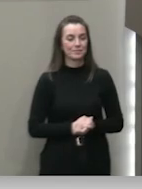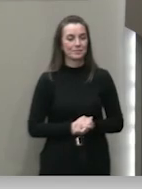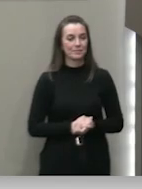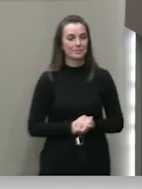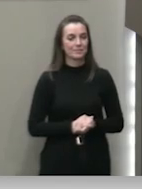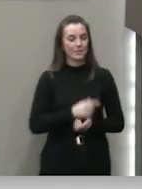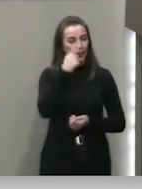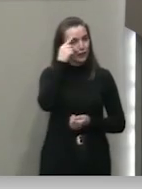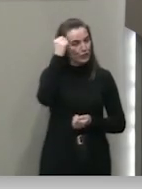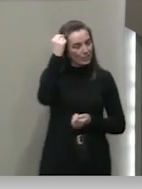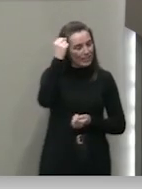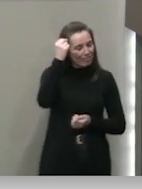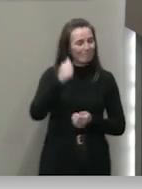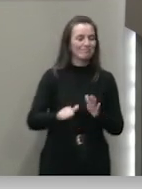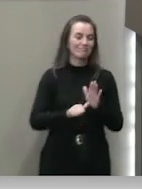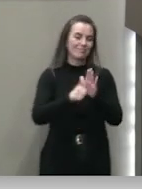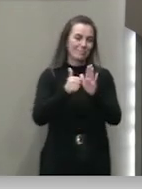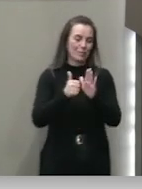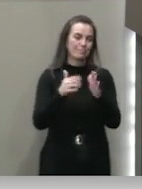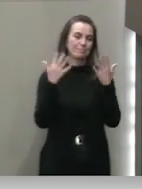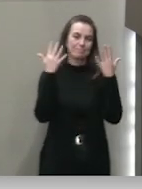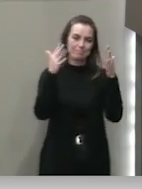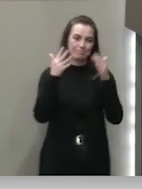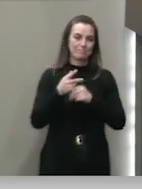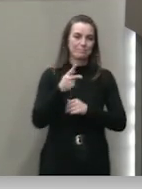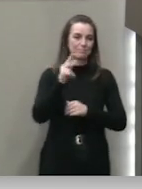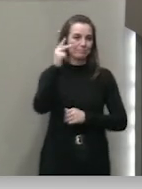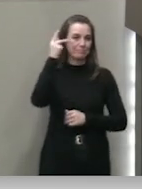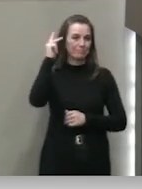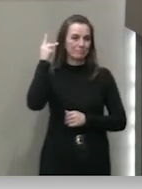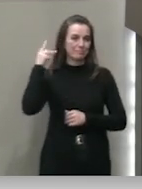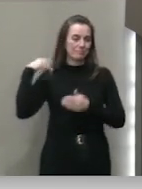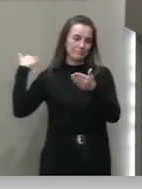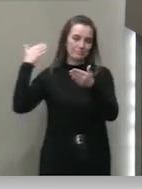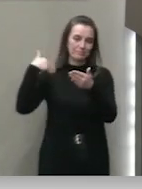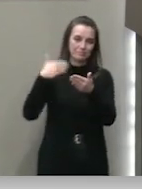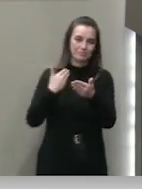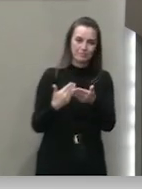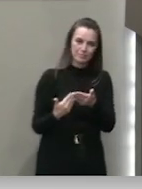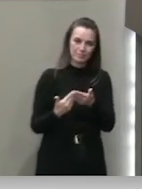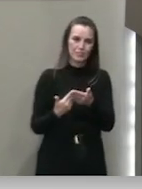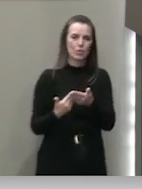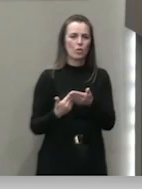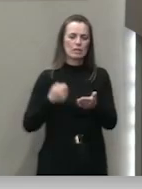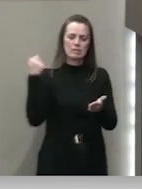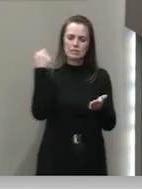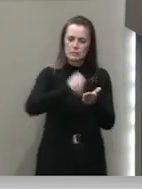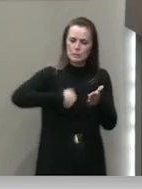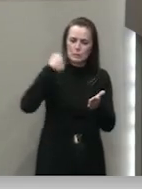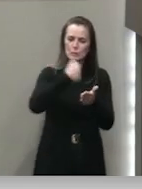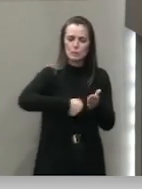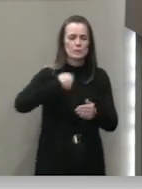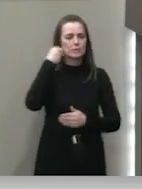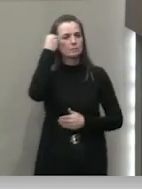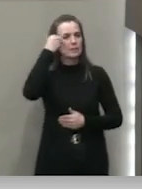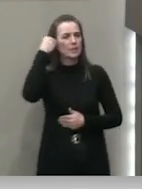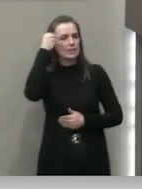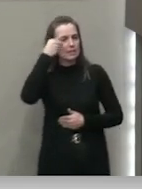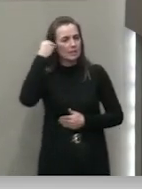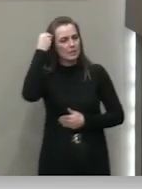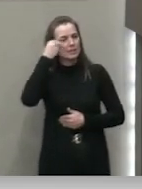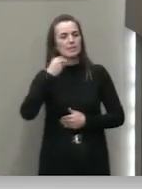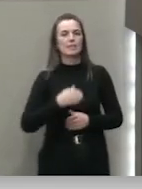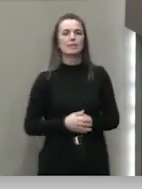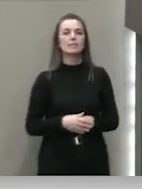Regina, primeiro, parabenizar pela tua trajetória, como você pauta a educação nesse município, pela tua luta, pela tua experiência. Quanto